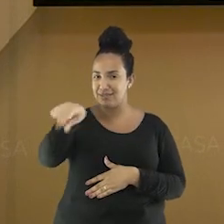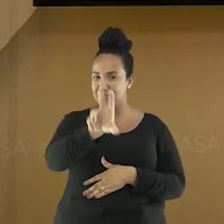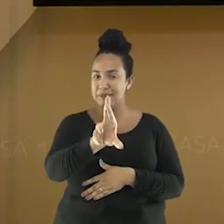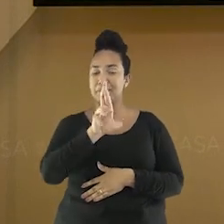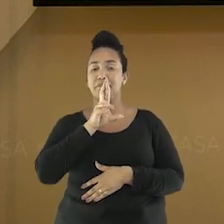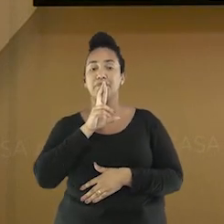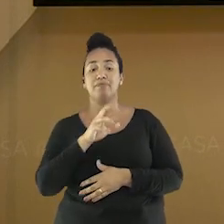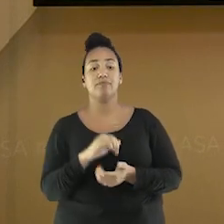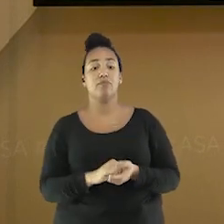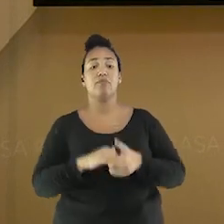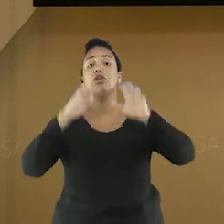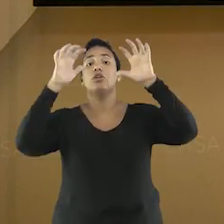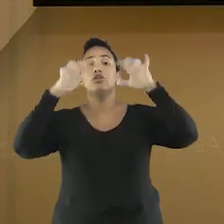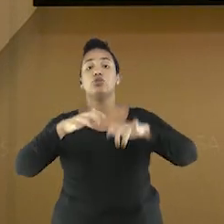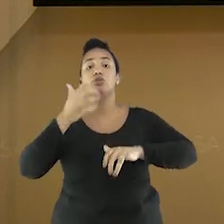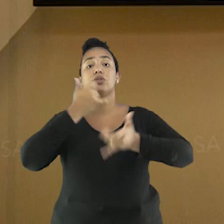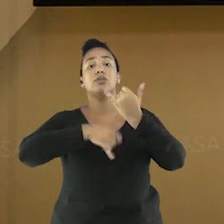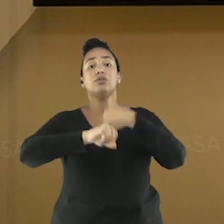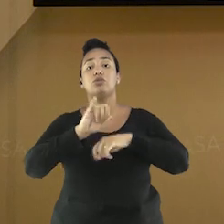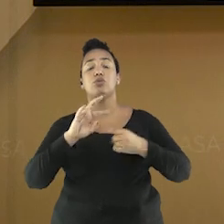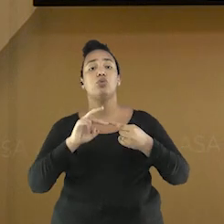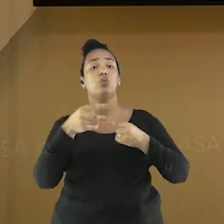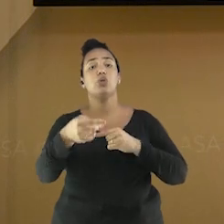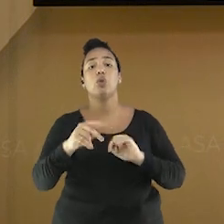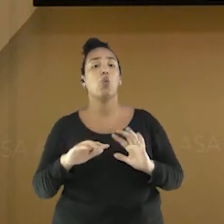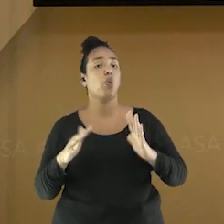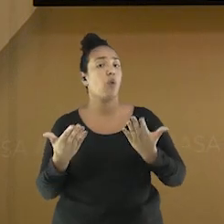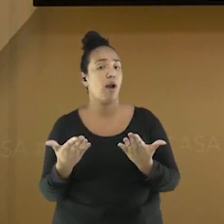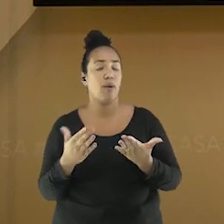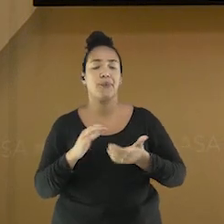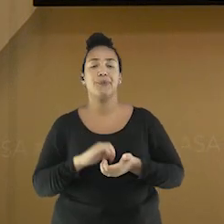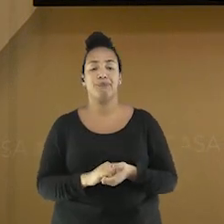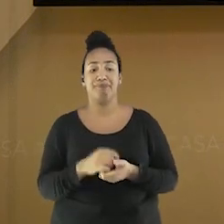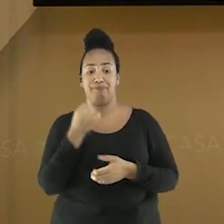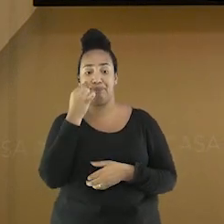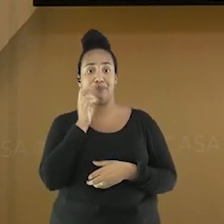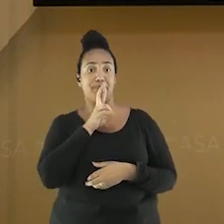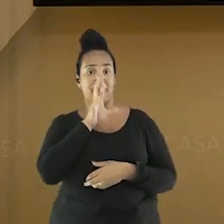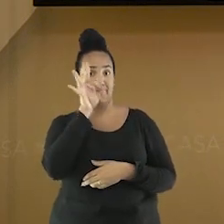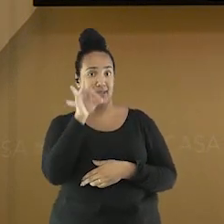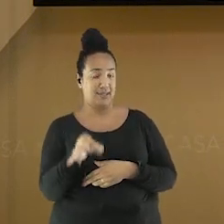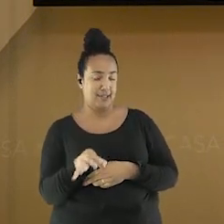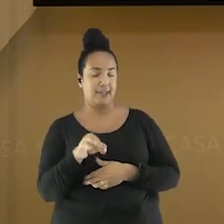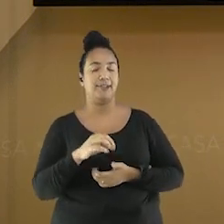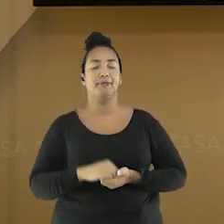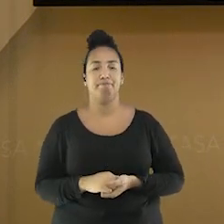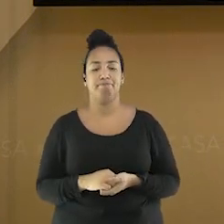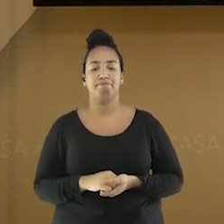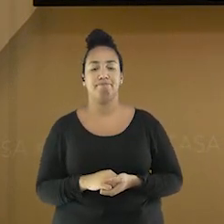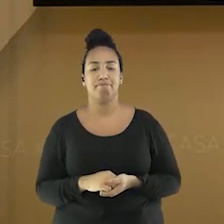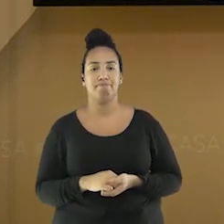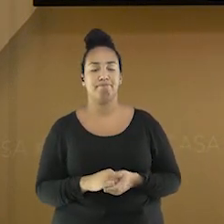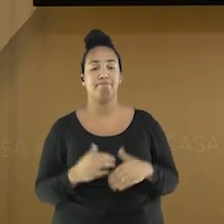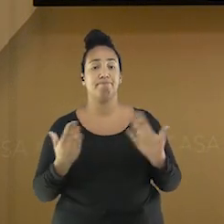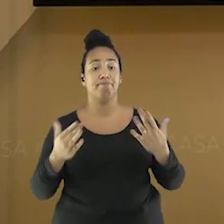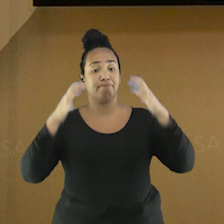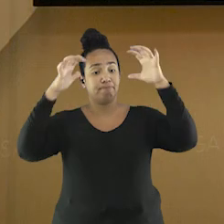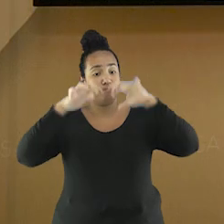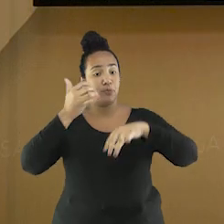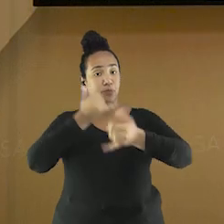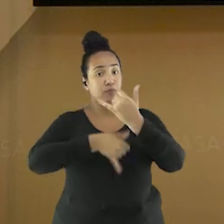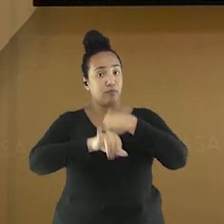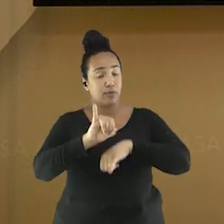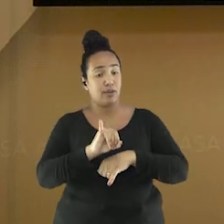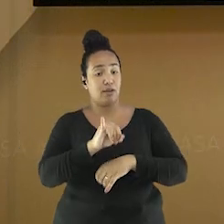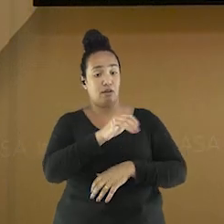Quais os impactos causados pela chuva ácida? Vamos à nossa correção? Gente, a nossa resposta ficou assim. A chuva ácida